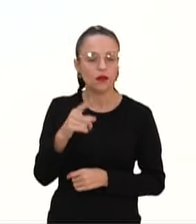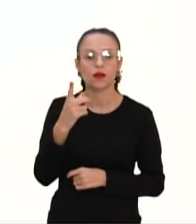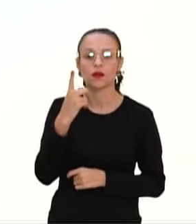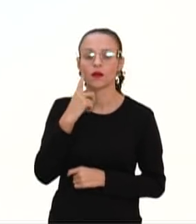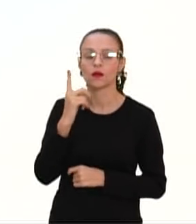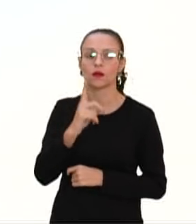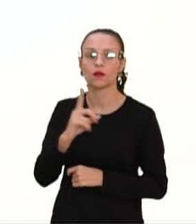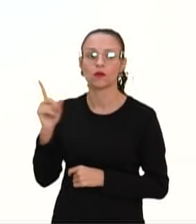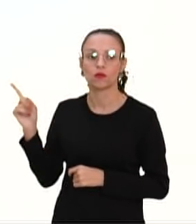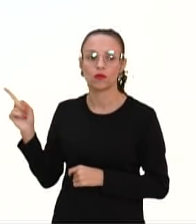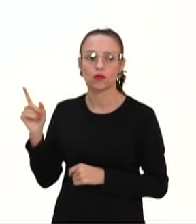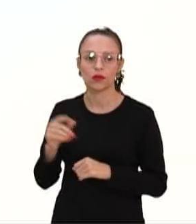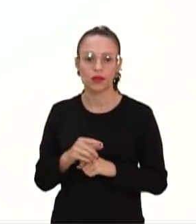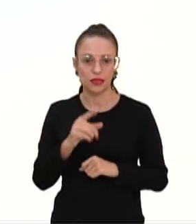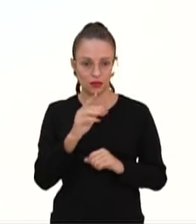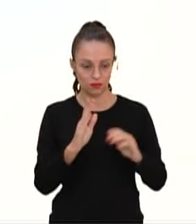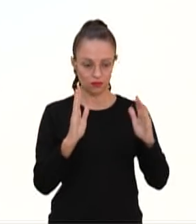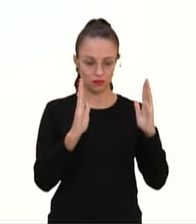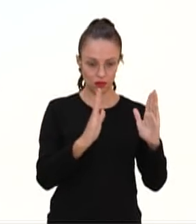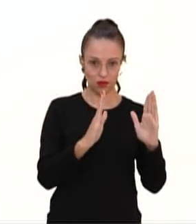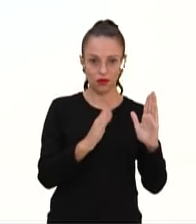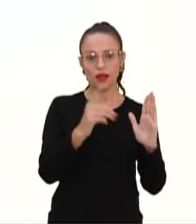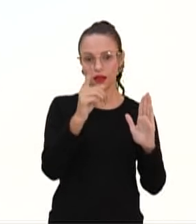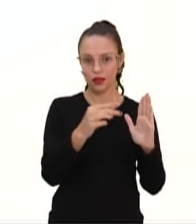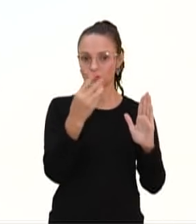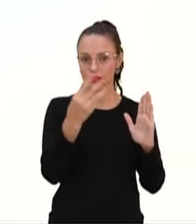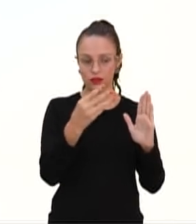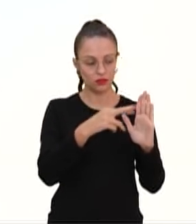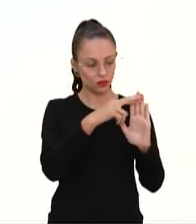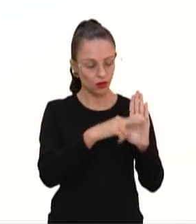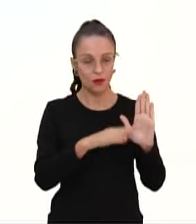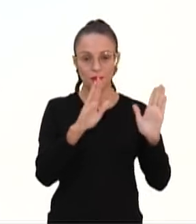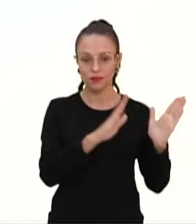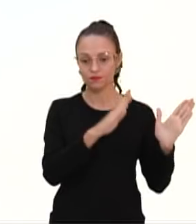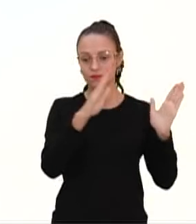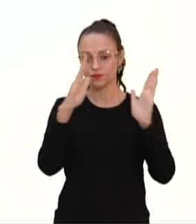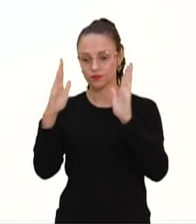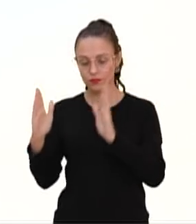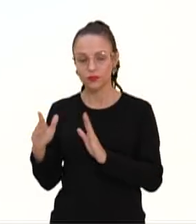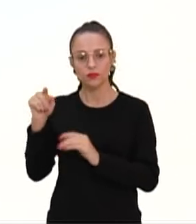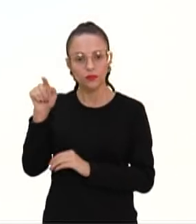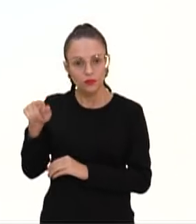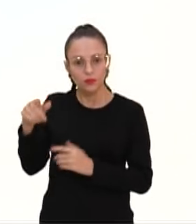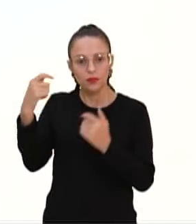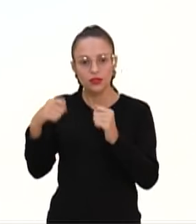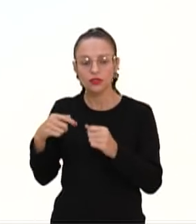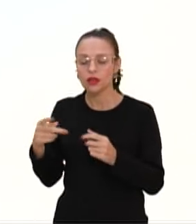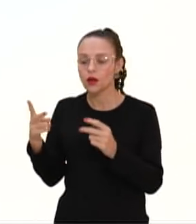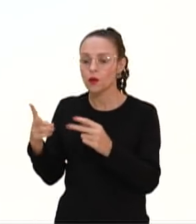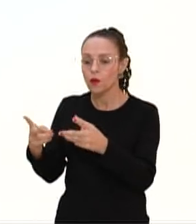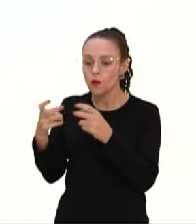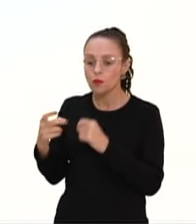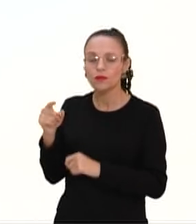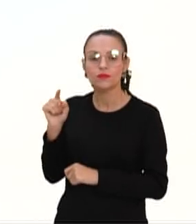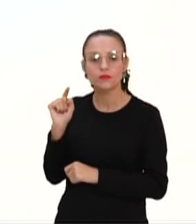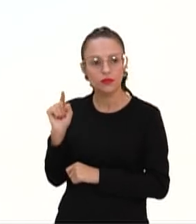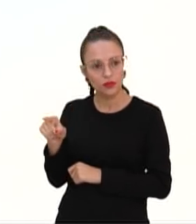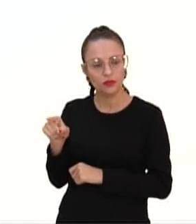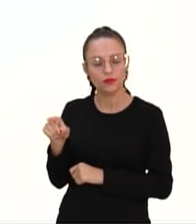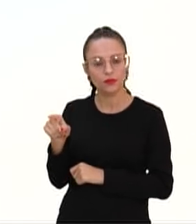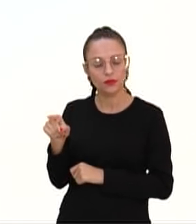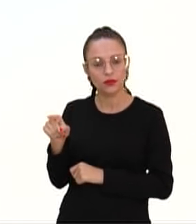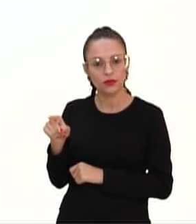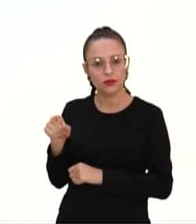da solução é o terceiro caso. Mas aqui eu preciso observar